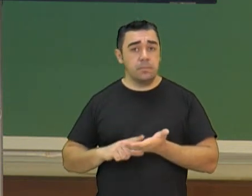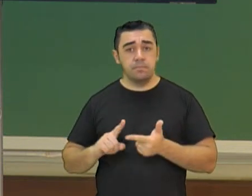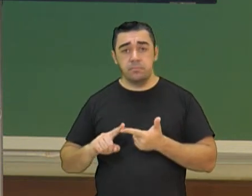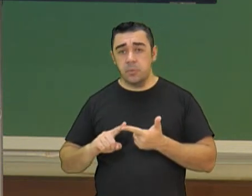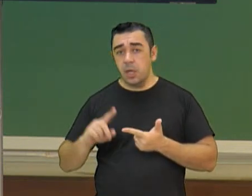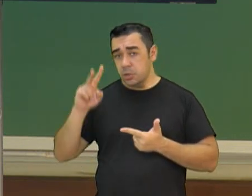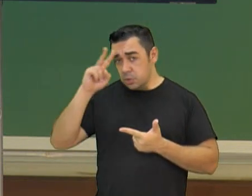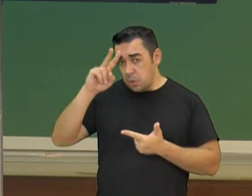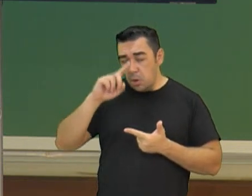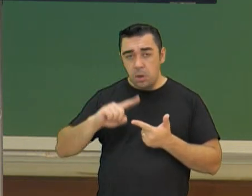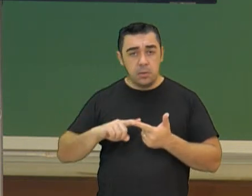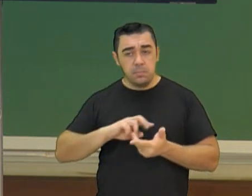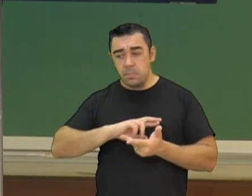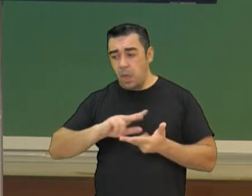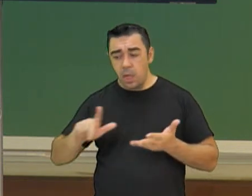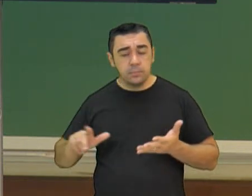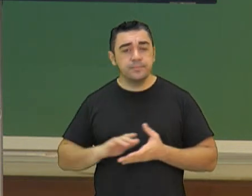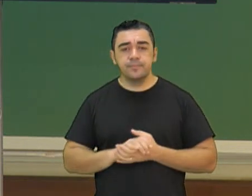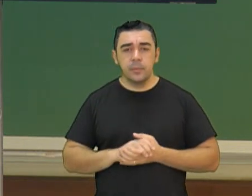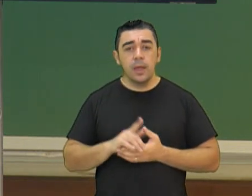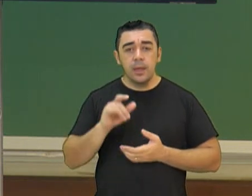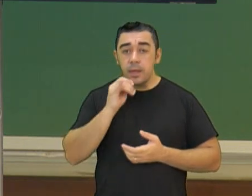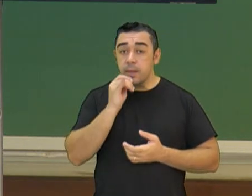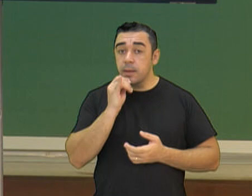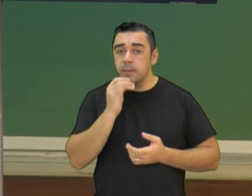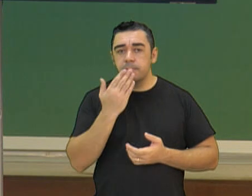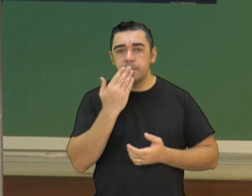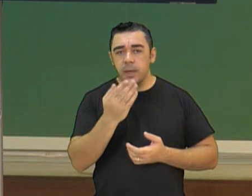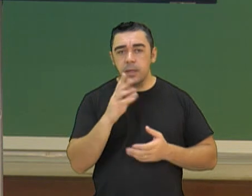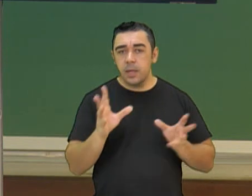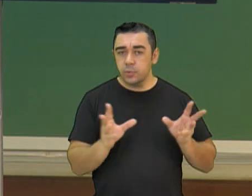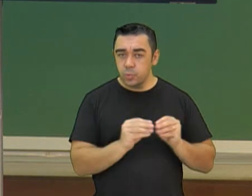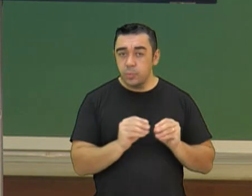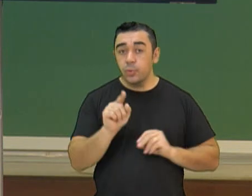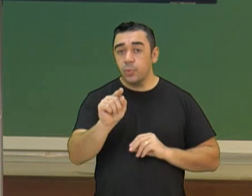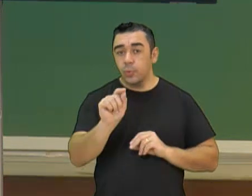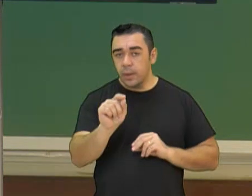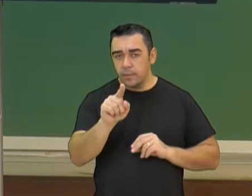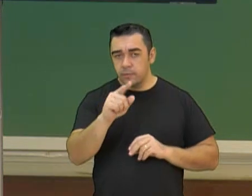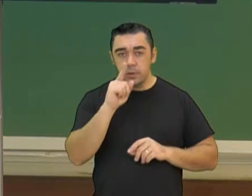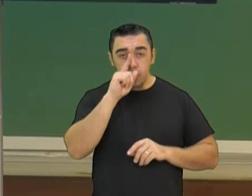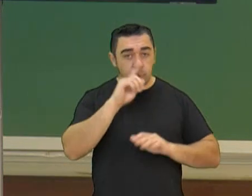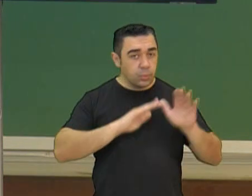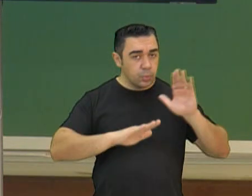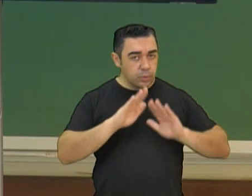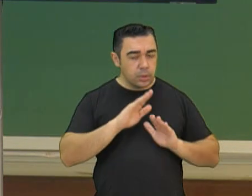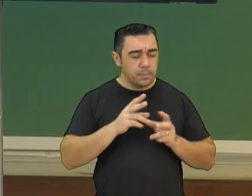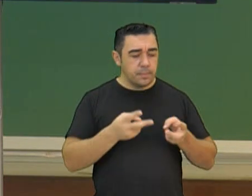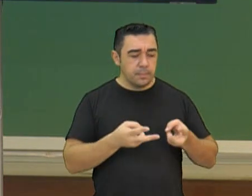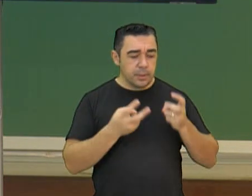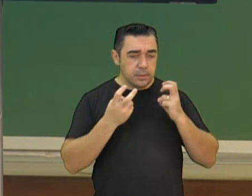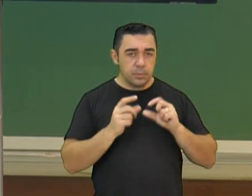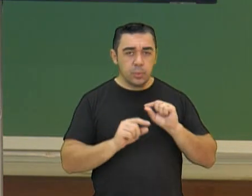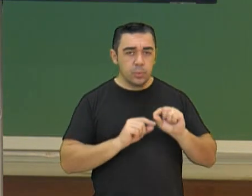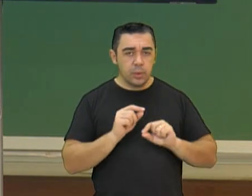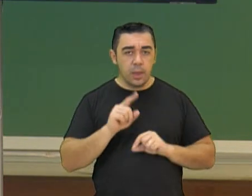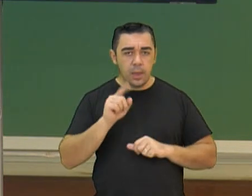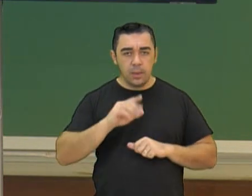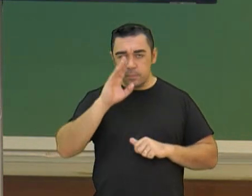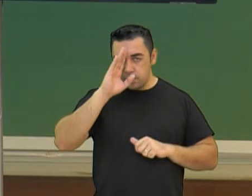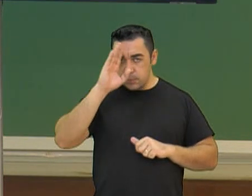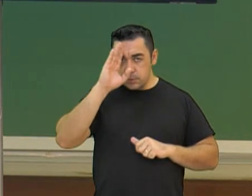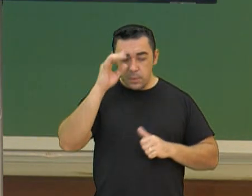Quando é solicitado que você faça o resumo, então você tem que tomar o cuidado de perceber quais são as